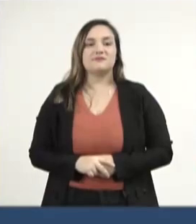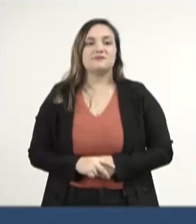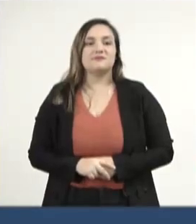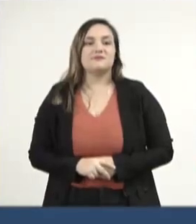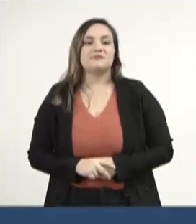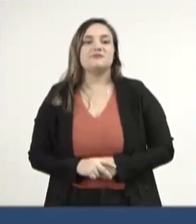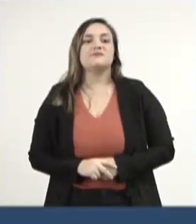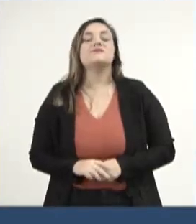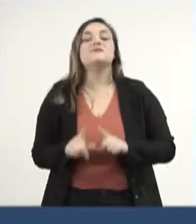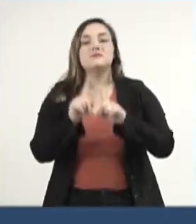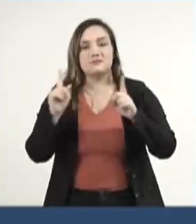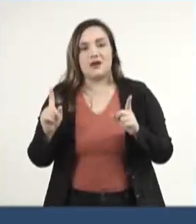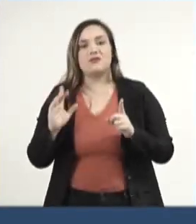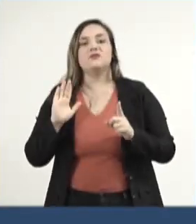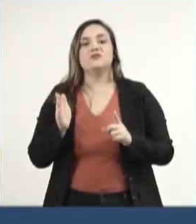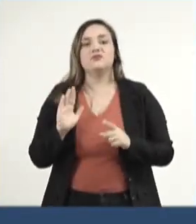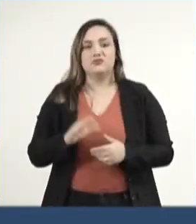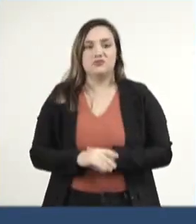acabou depois, no final,